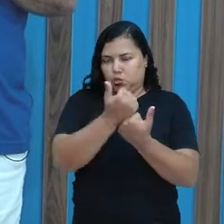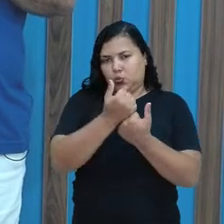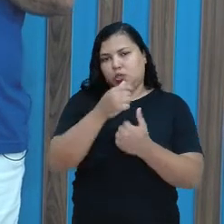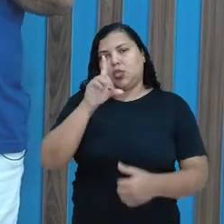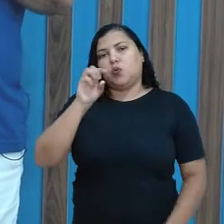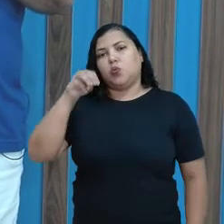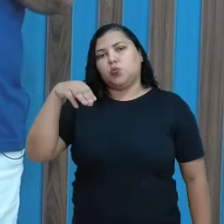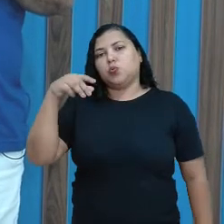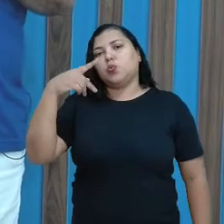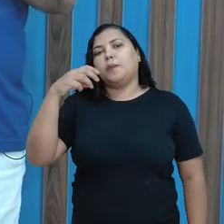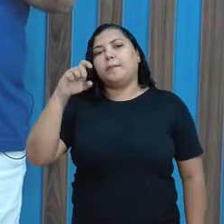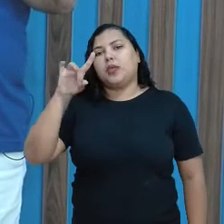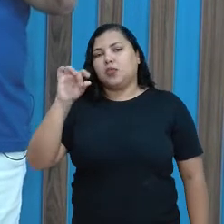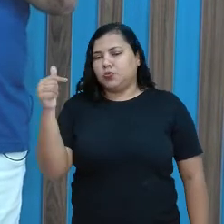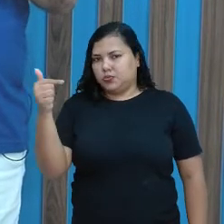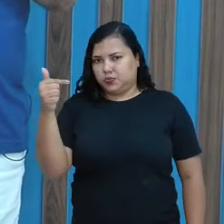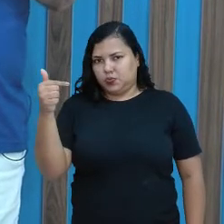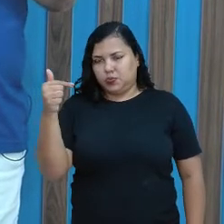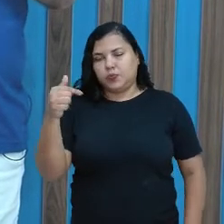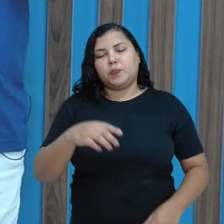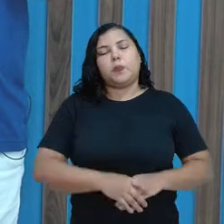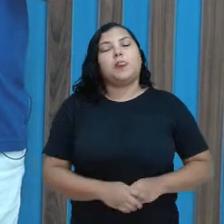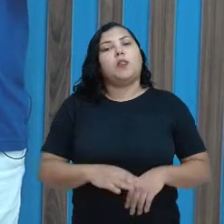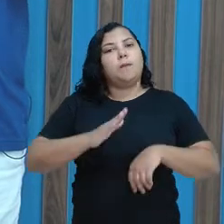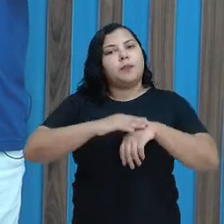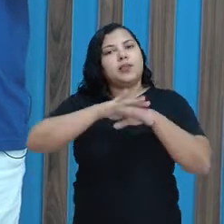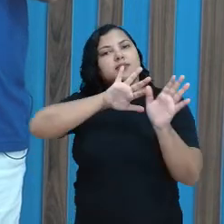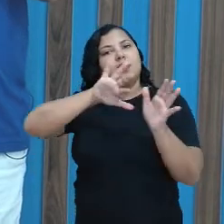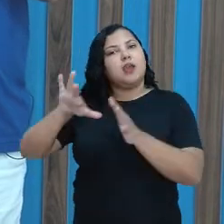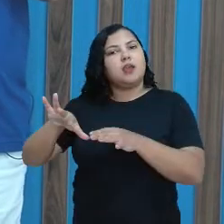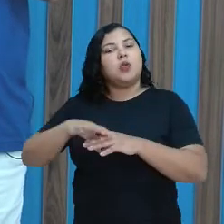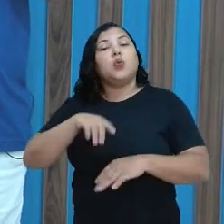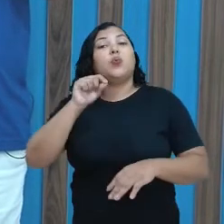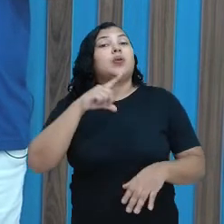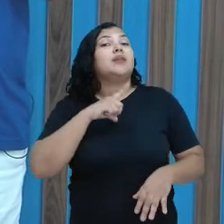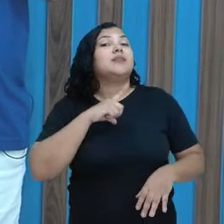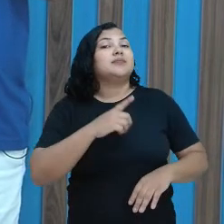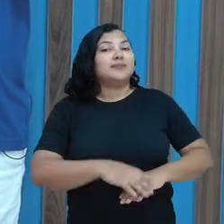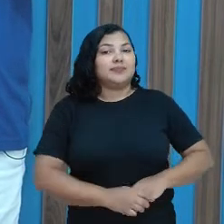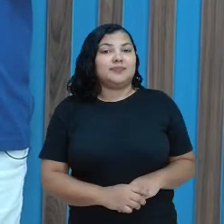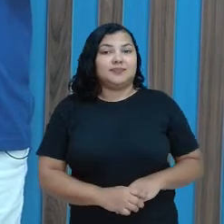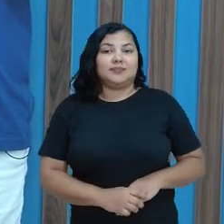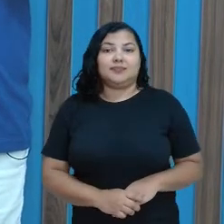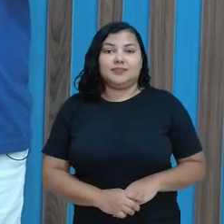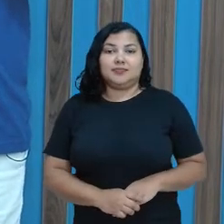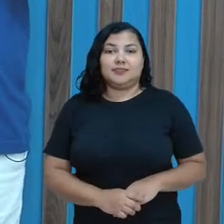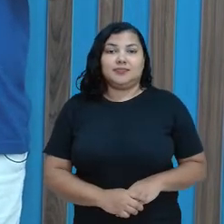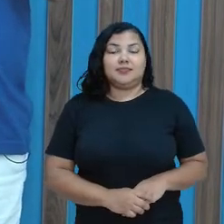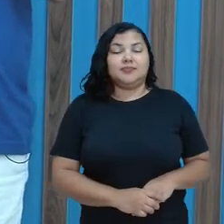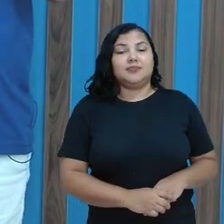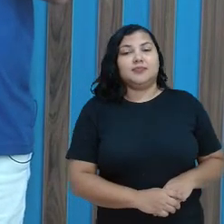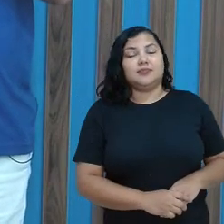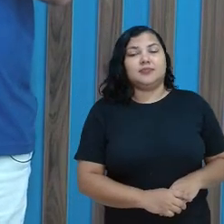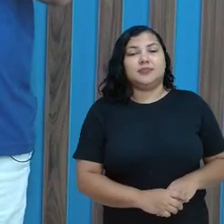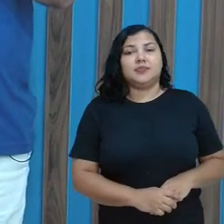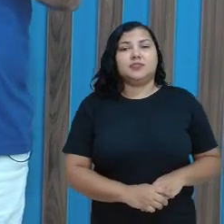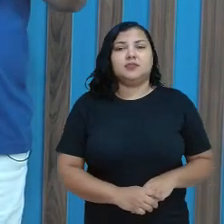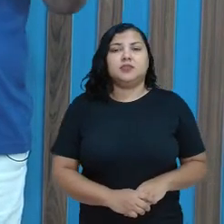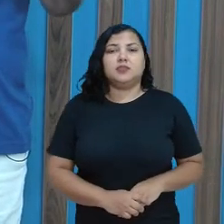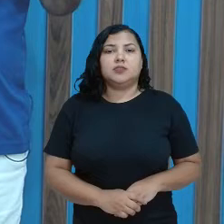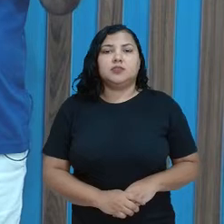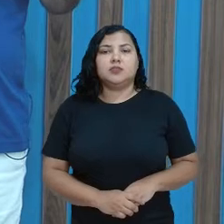né, após a abdicação dele, o que é que a gente vai ter? Num caso de abdicação dele, o que é que a gente vai